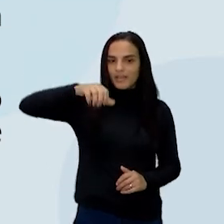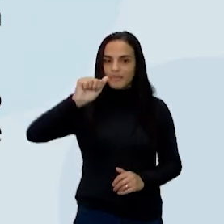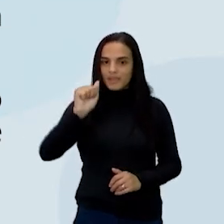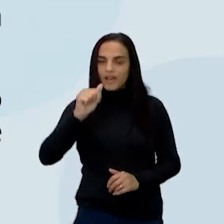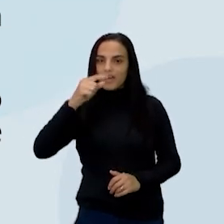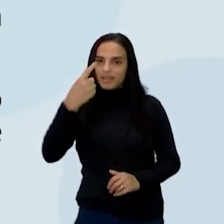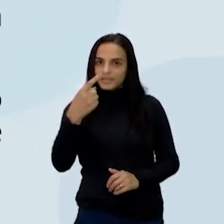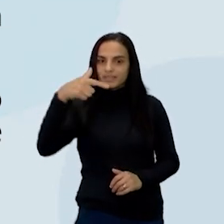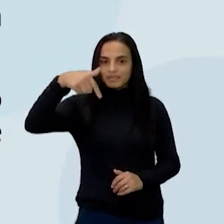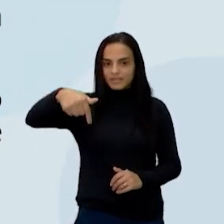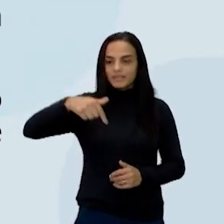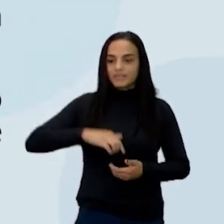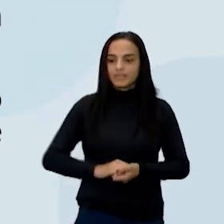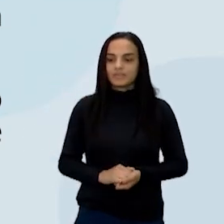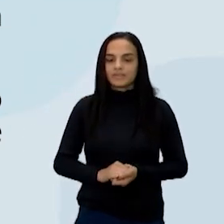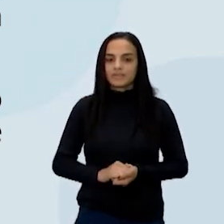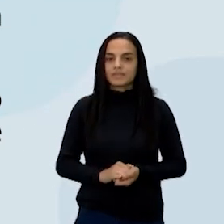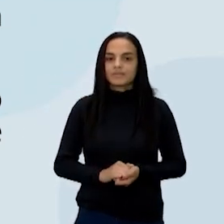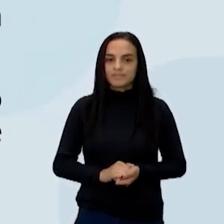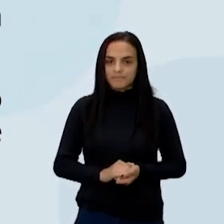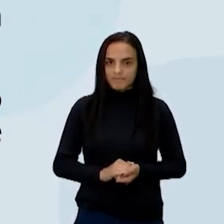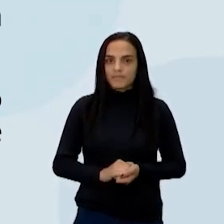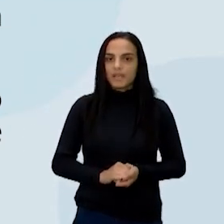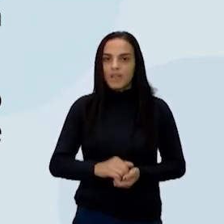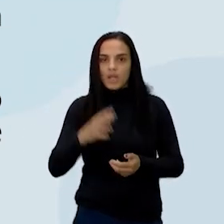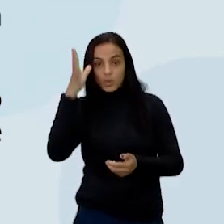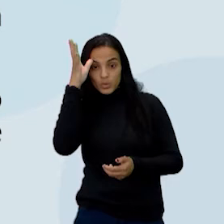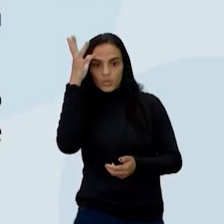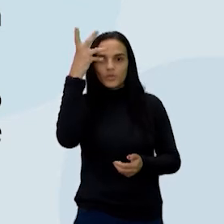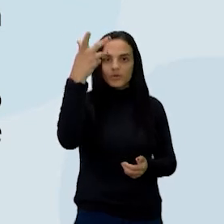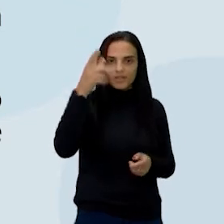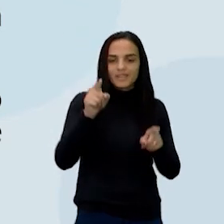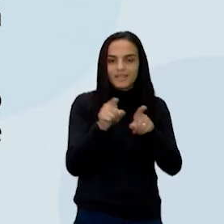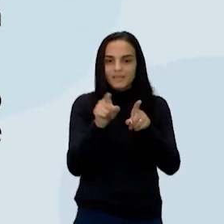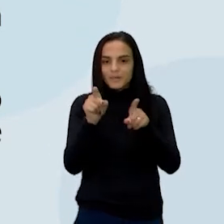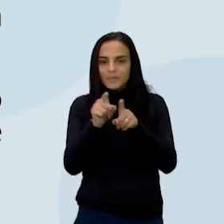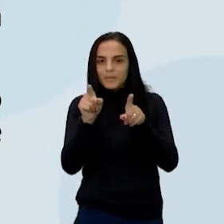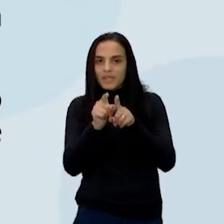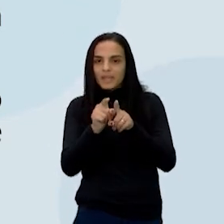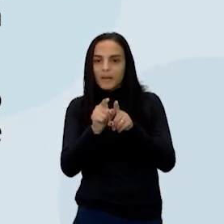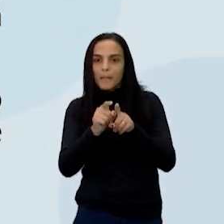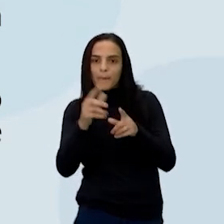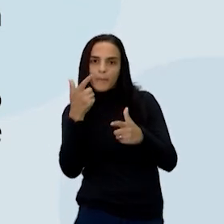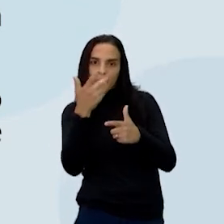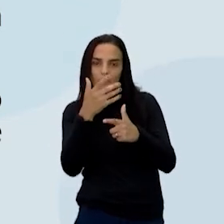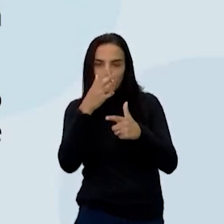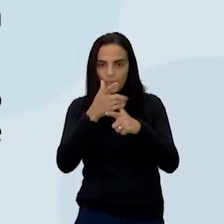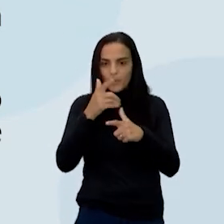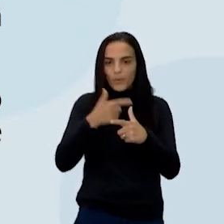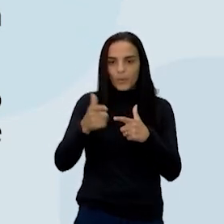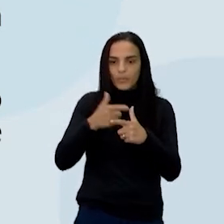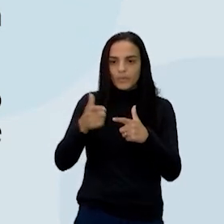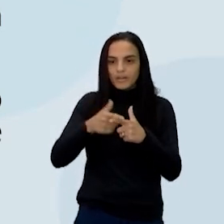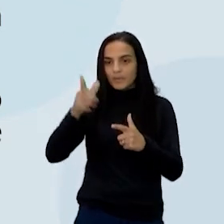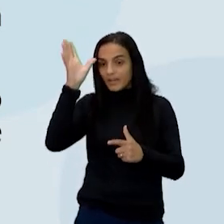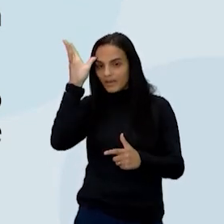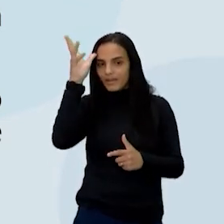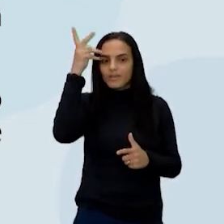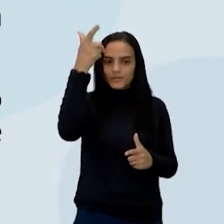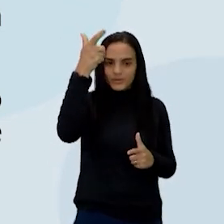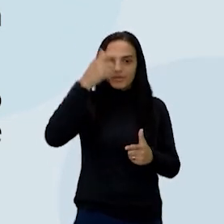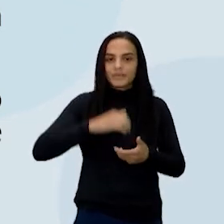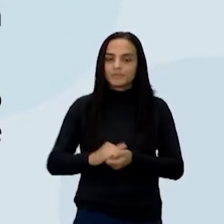EF07MA17. Resolver e elaborar situações problema que envolvam variação de